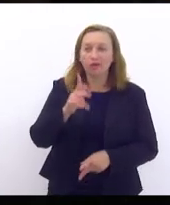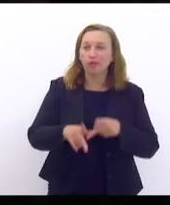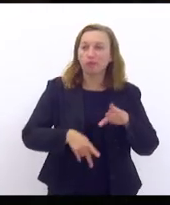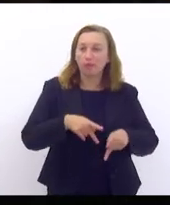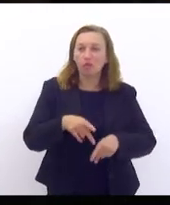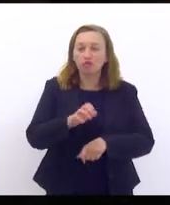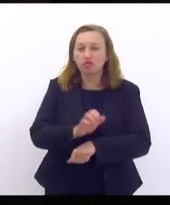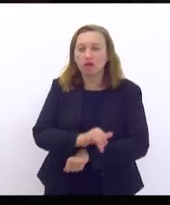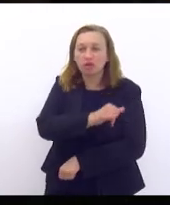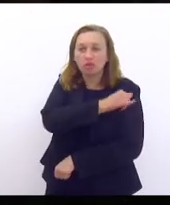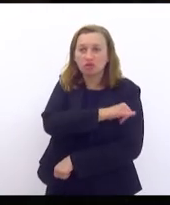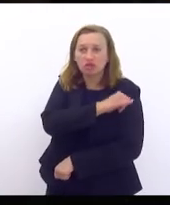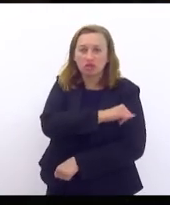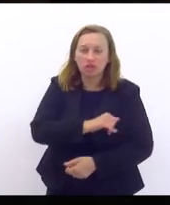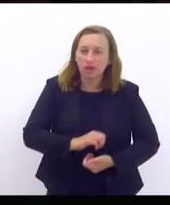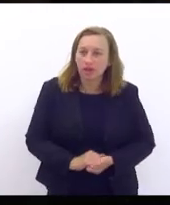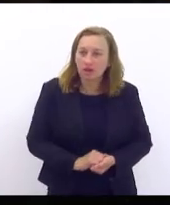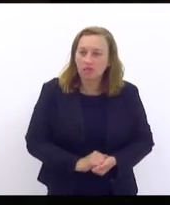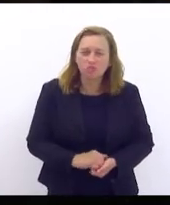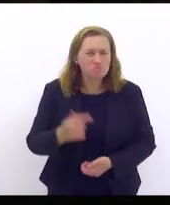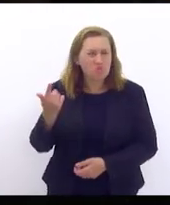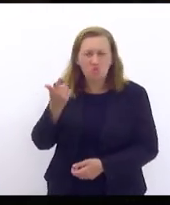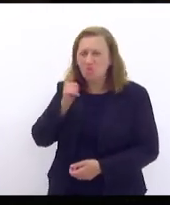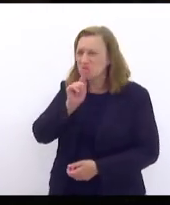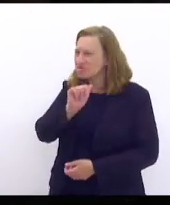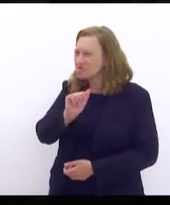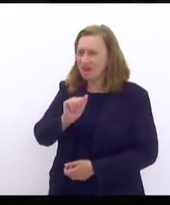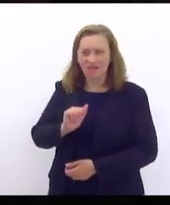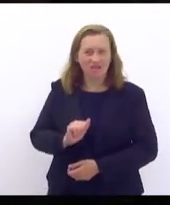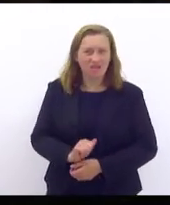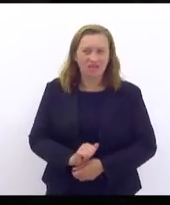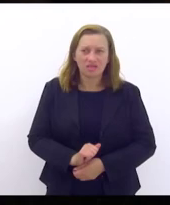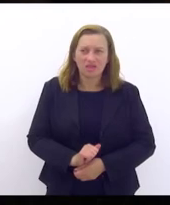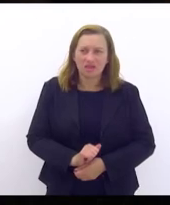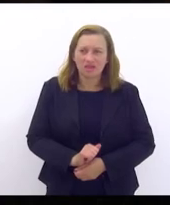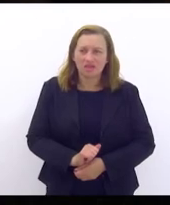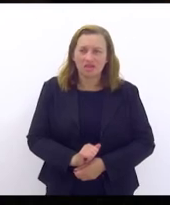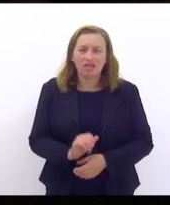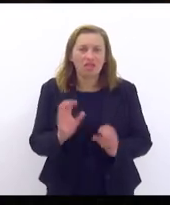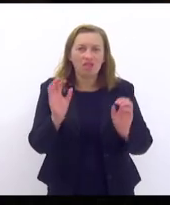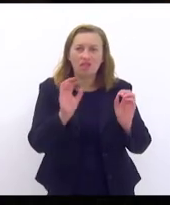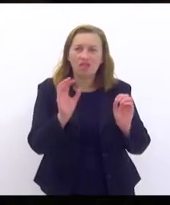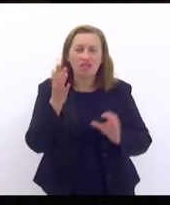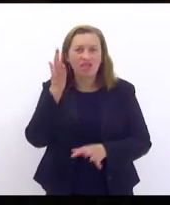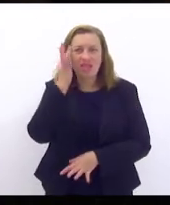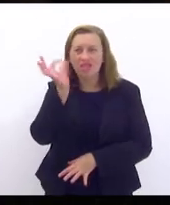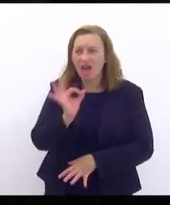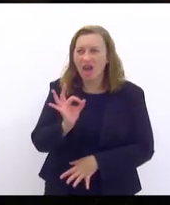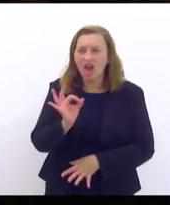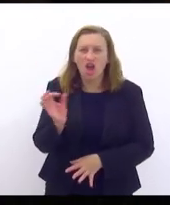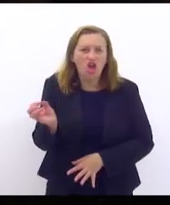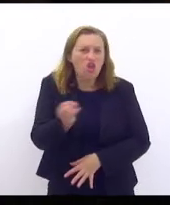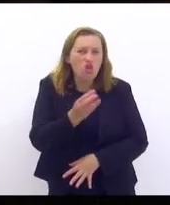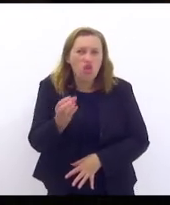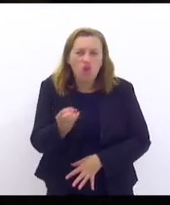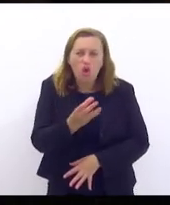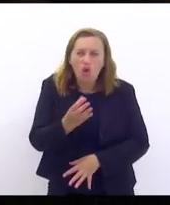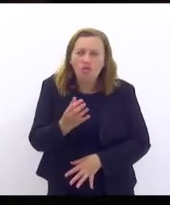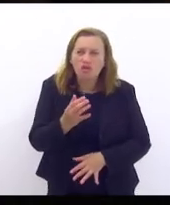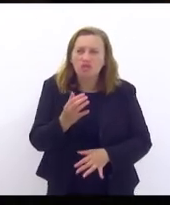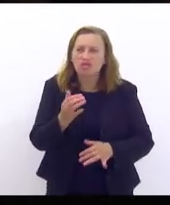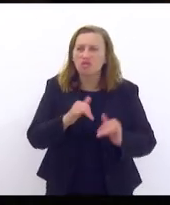do estado do Rio de Janeiro não consegue ligar lé com cré. Não tem novidade nenhuma naquelas